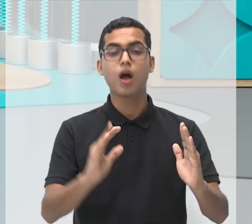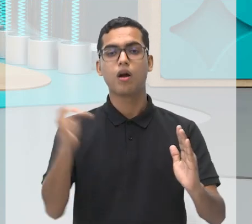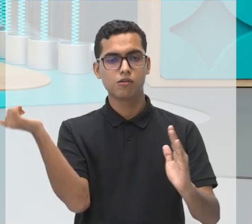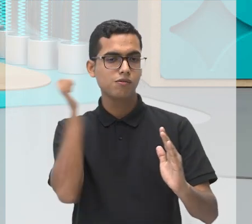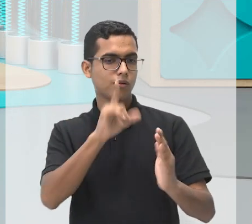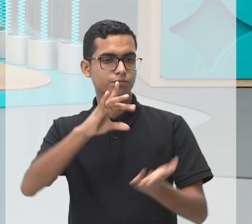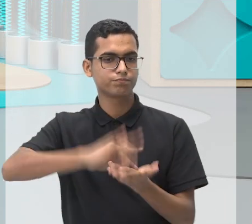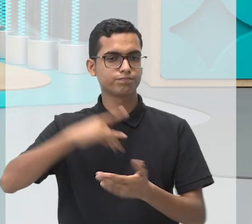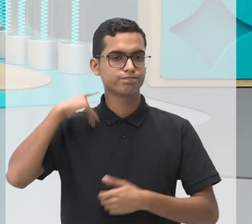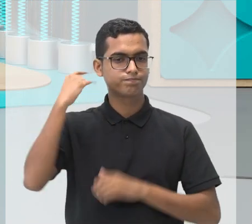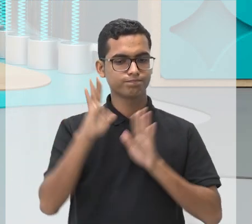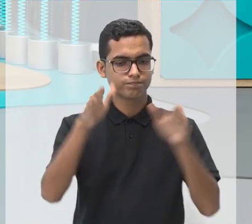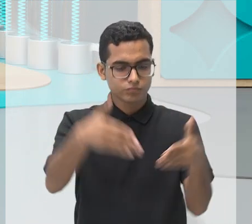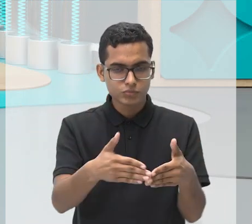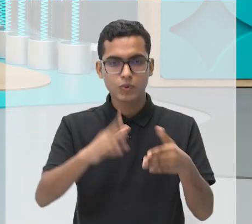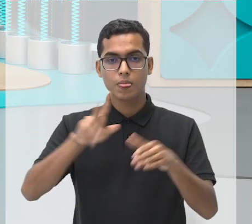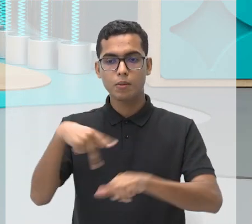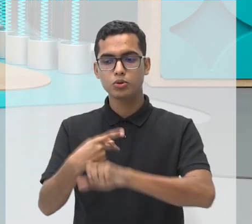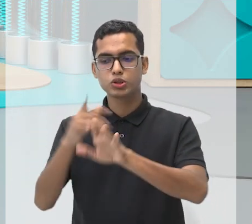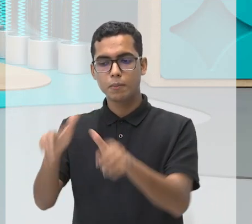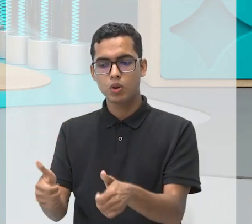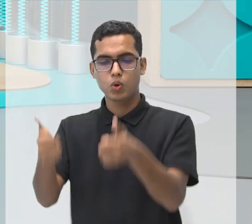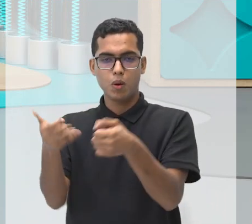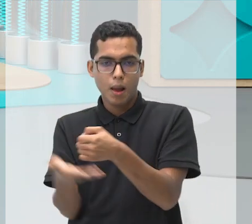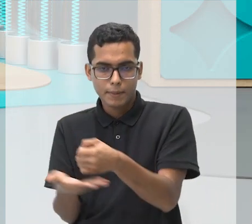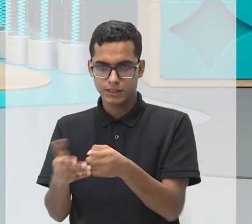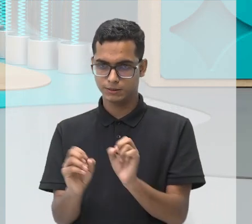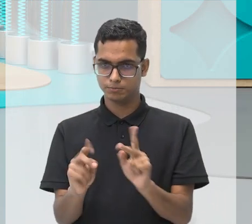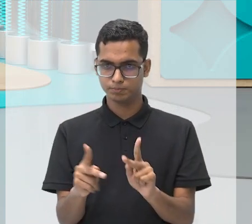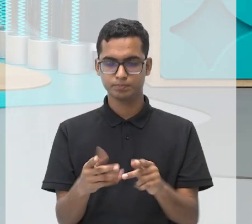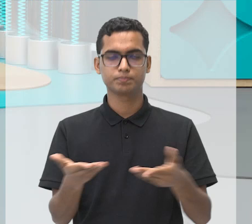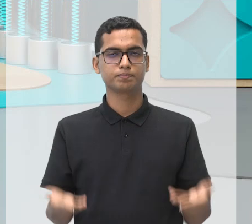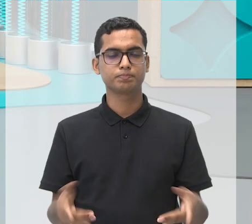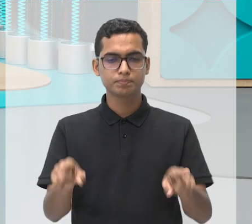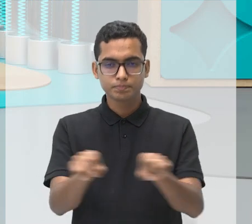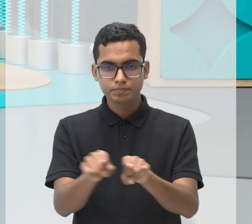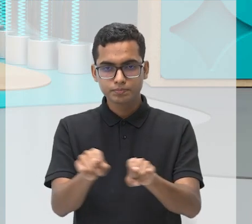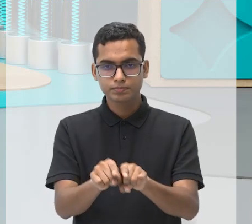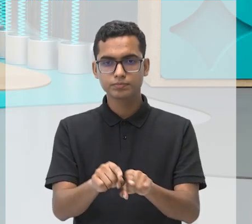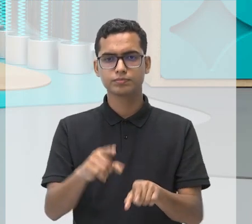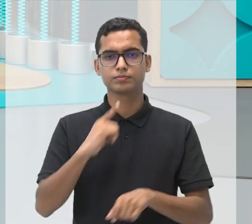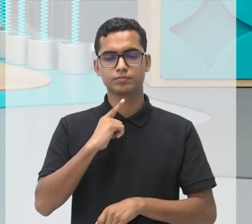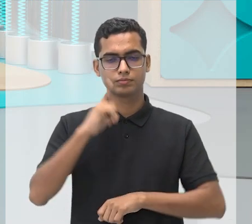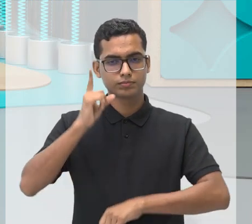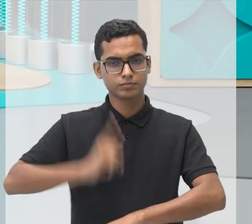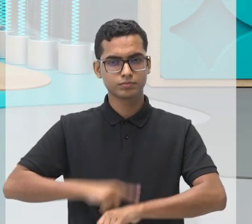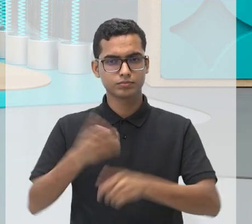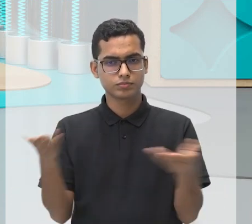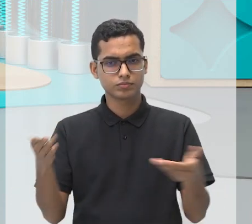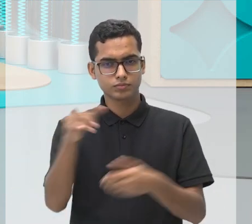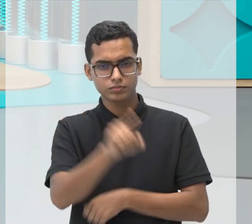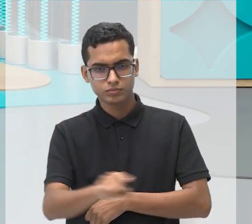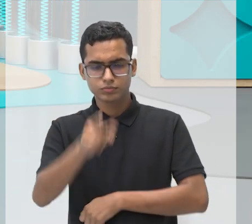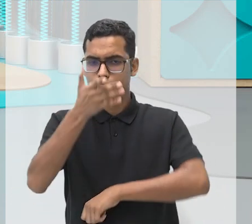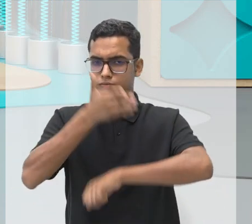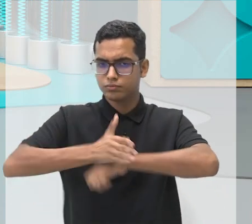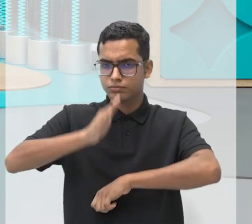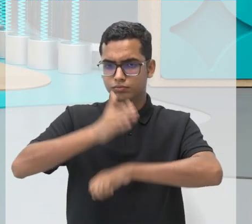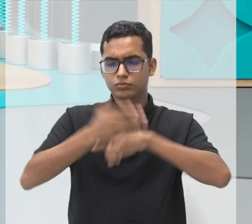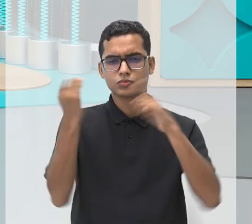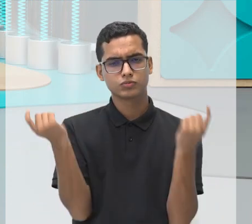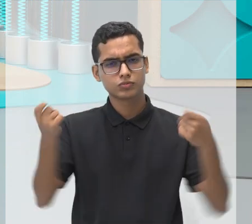mais especificidade cada uma delas. No momento, eu tenho uma oferta maravilhosa para vocês treinarem